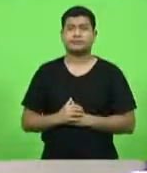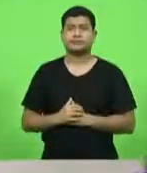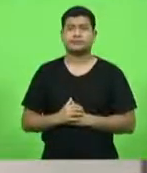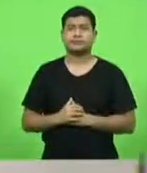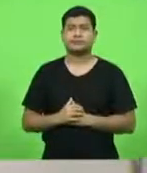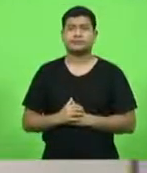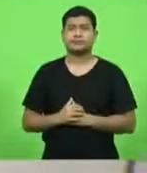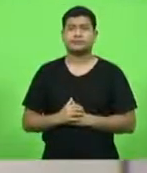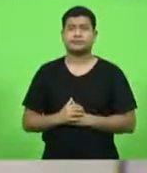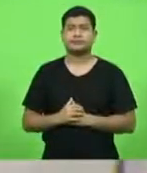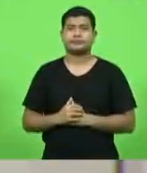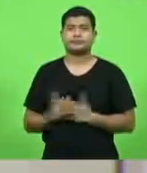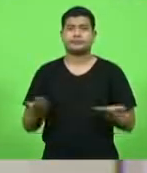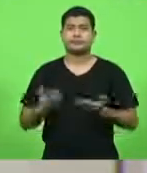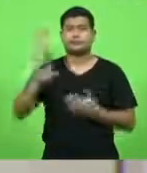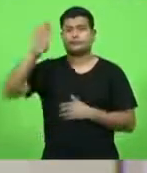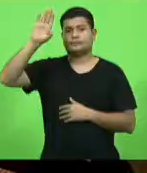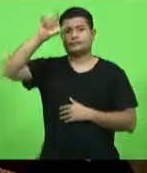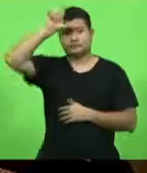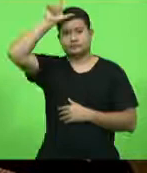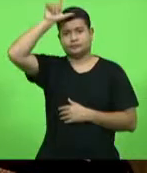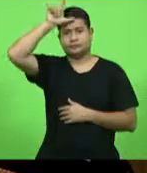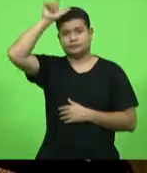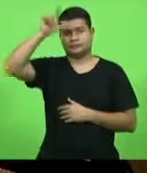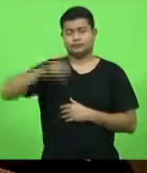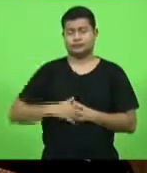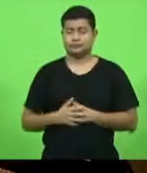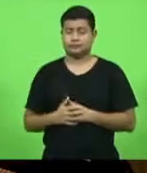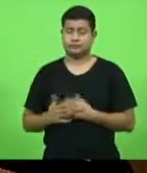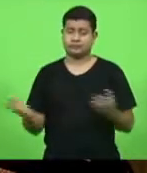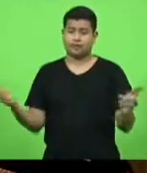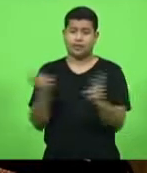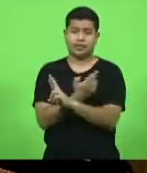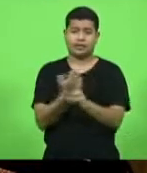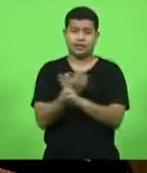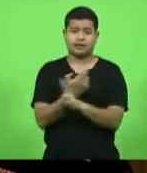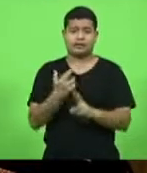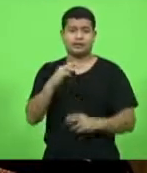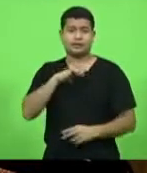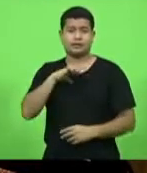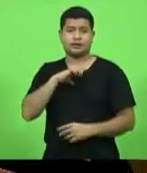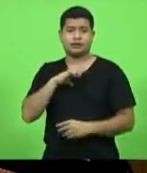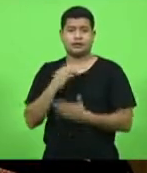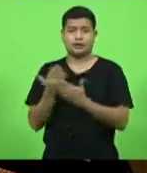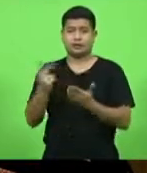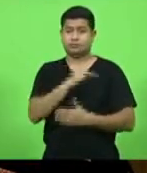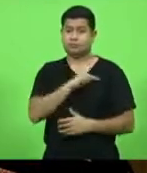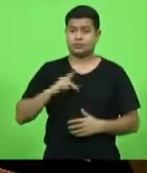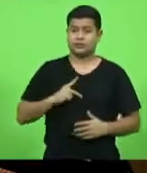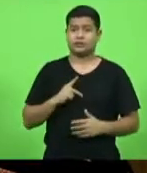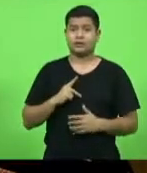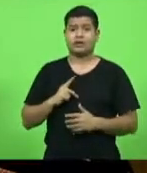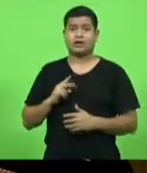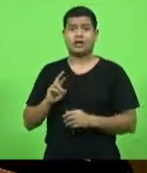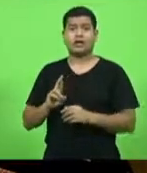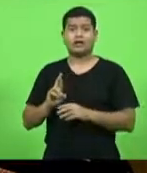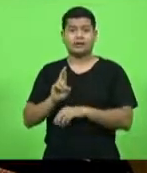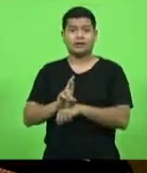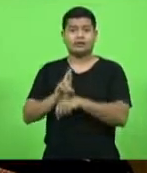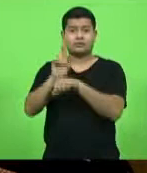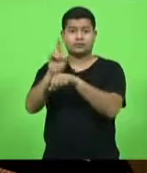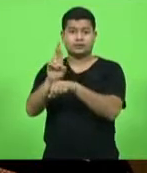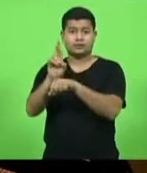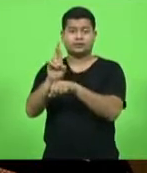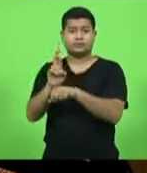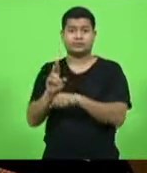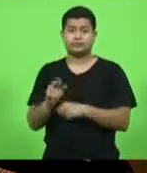palavra Deputado Sargento Lima essa relação aí entra aqui o que é pública essas empresas prestadoras de serviço via de regra não